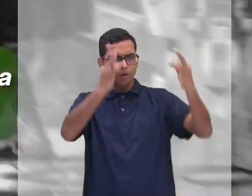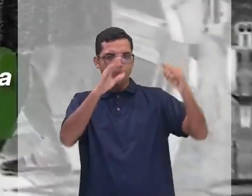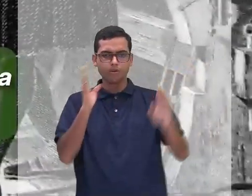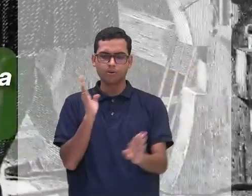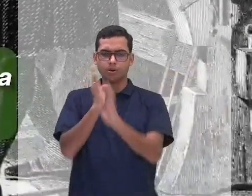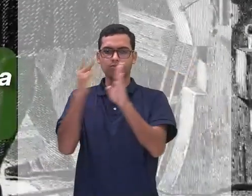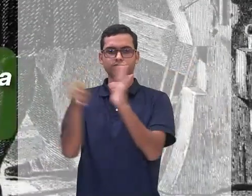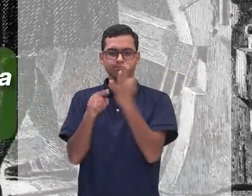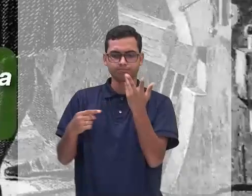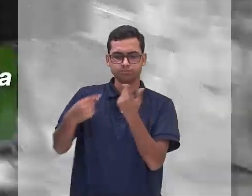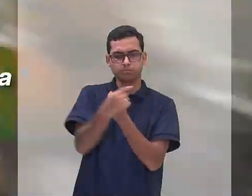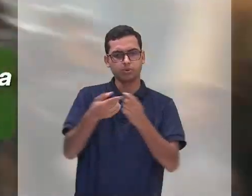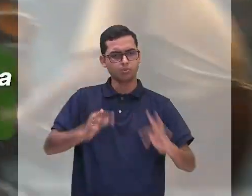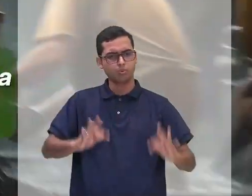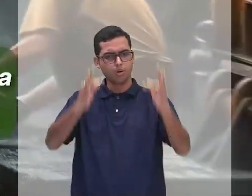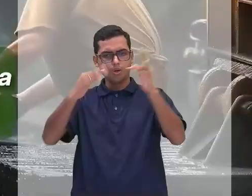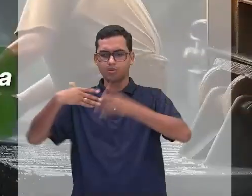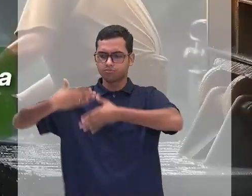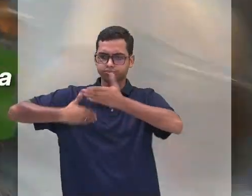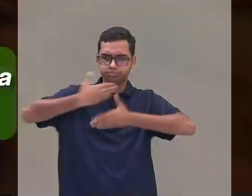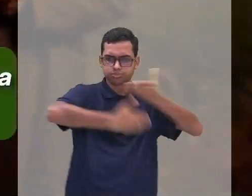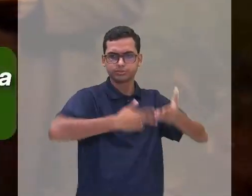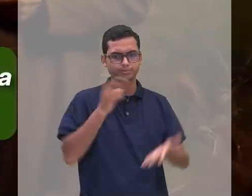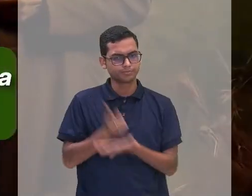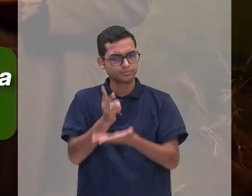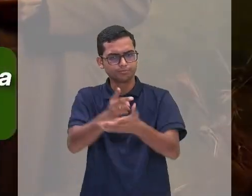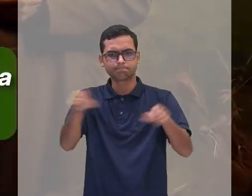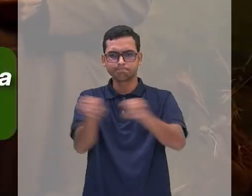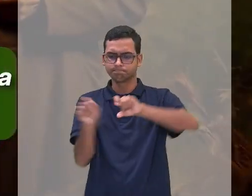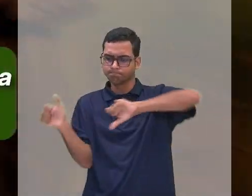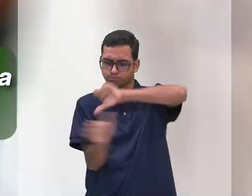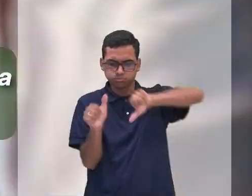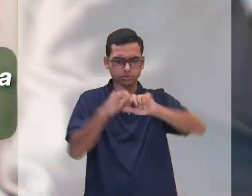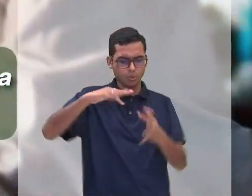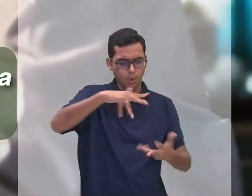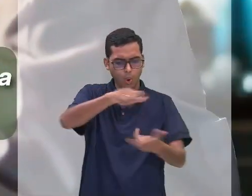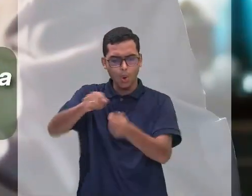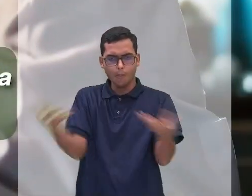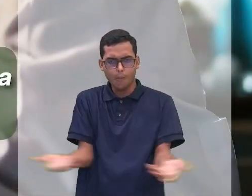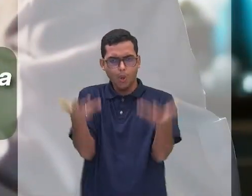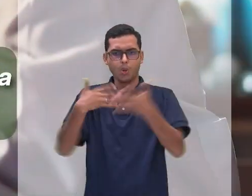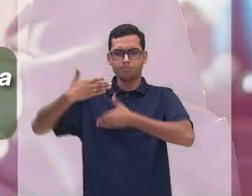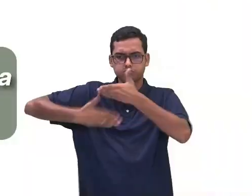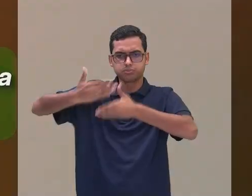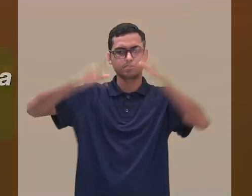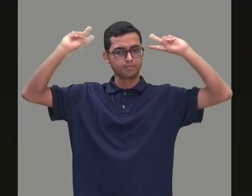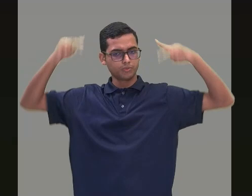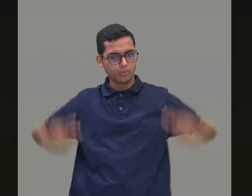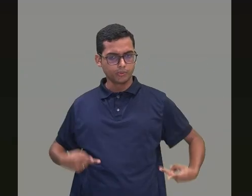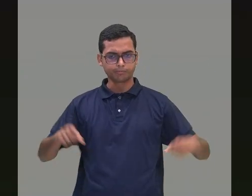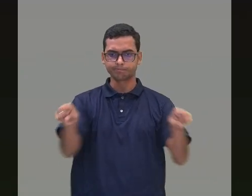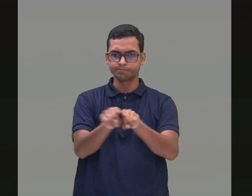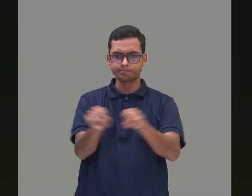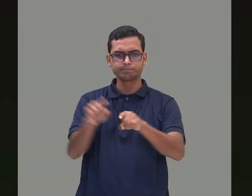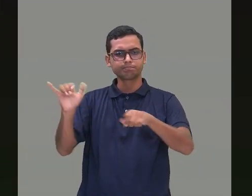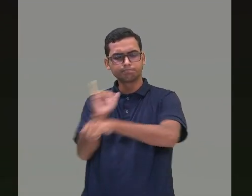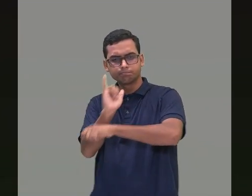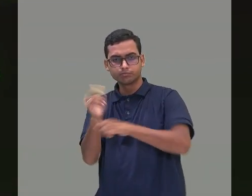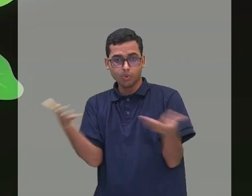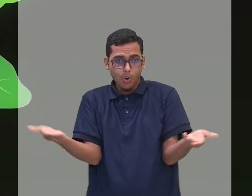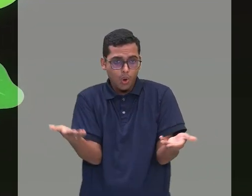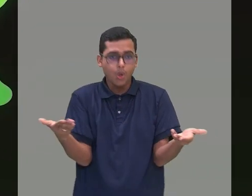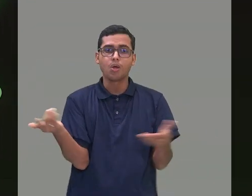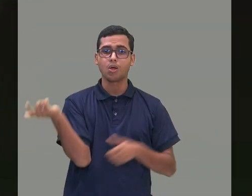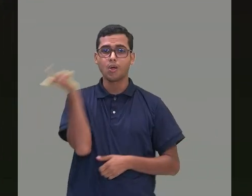descoberta tecnológica é um processo contínuo, moldando o mundo e impulsionando o progresso humano. As ferramentas de hoje